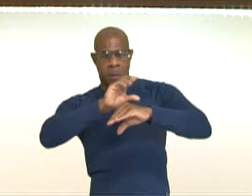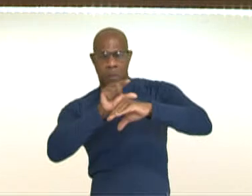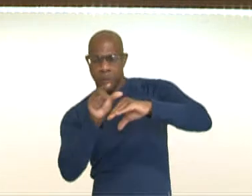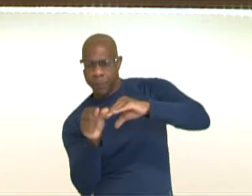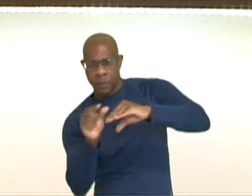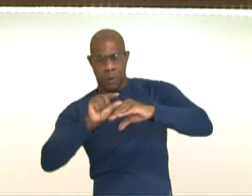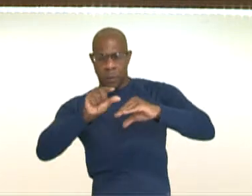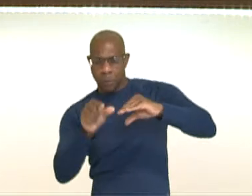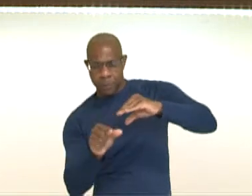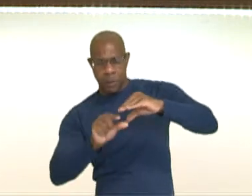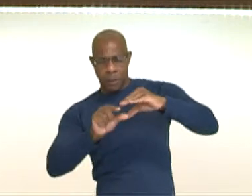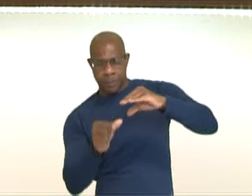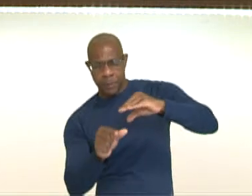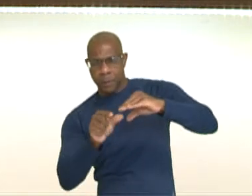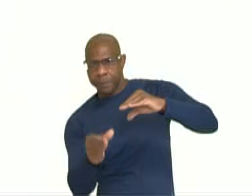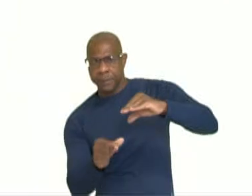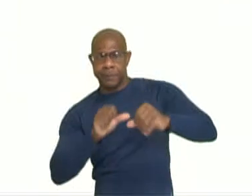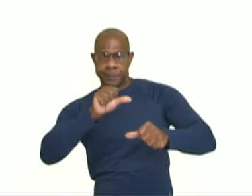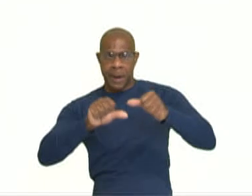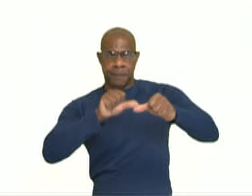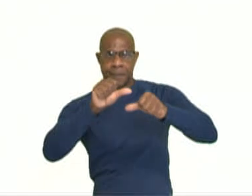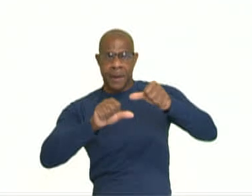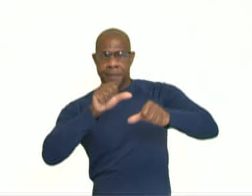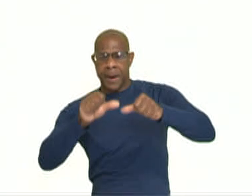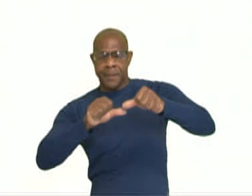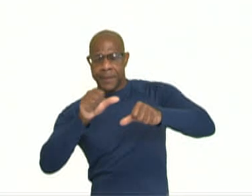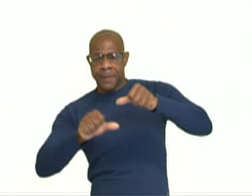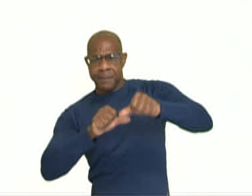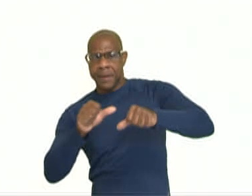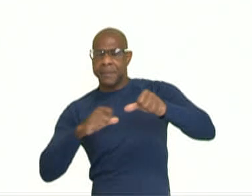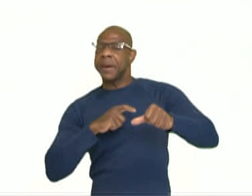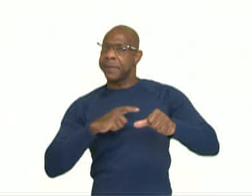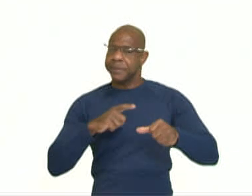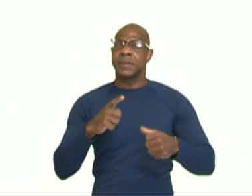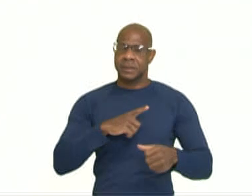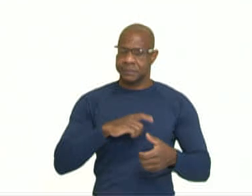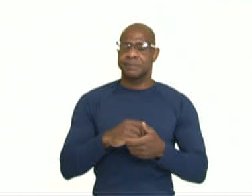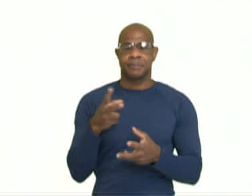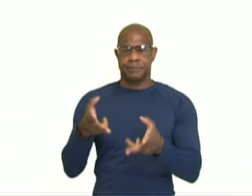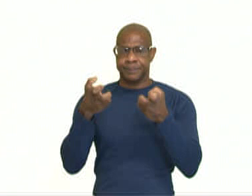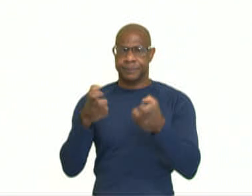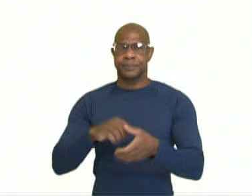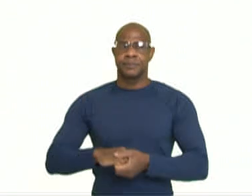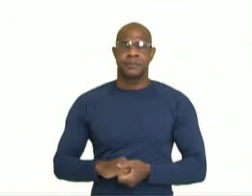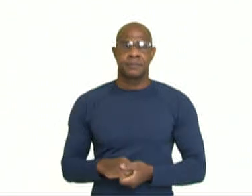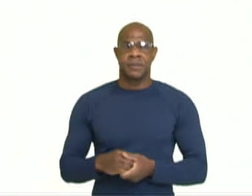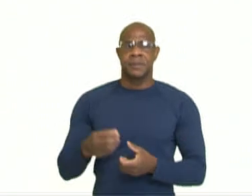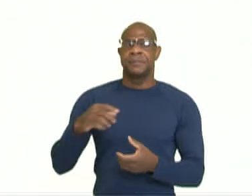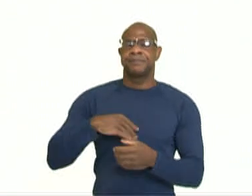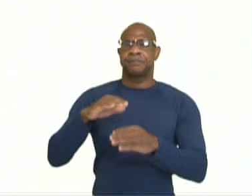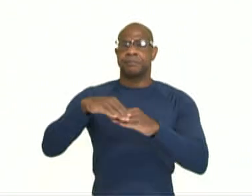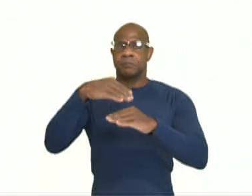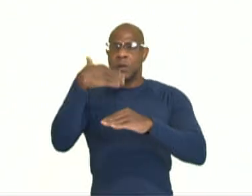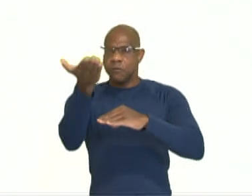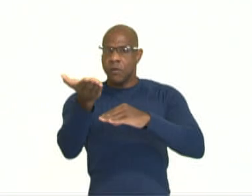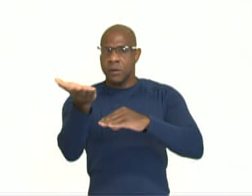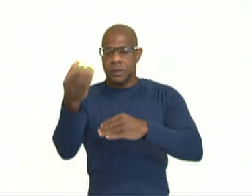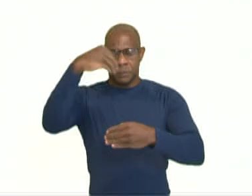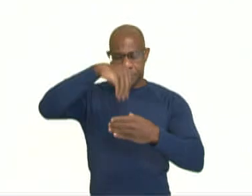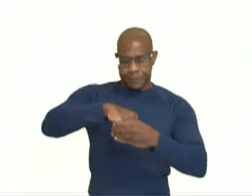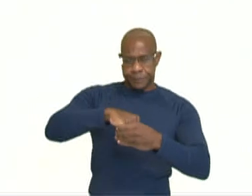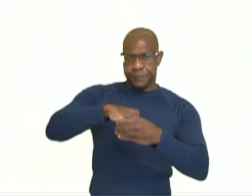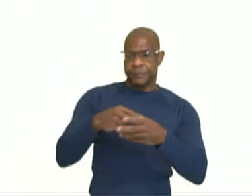constante modificação em decorrência do aquecimento que se percebe do meio externo para o